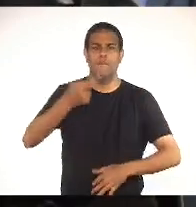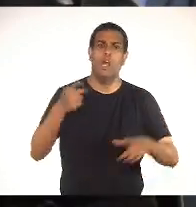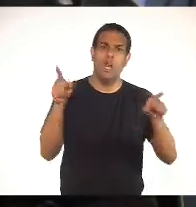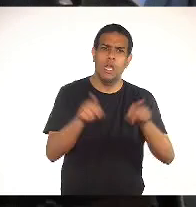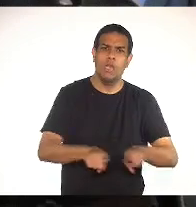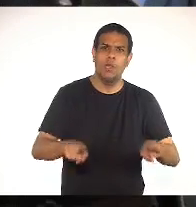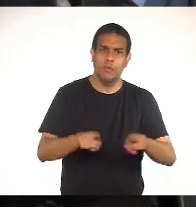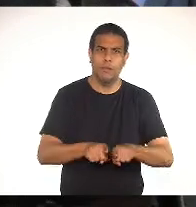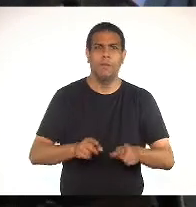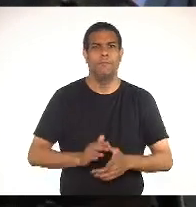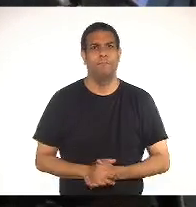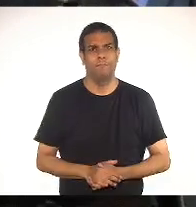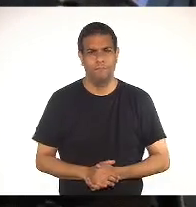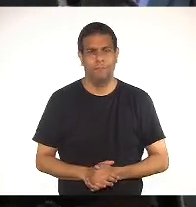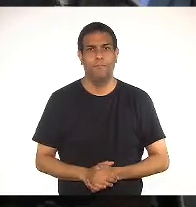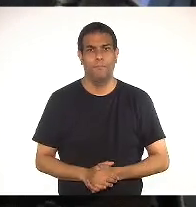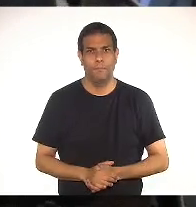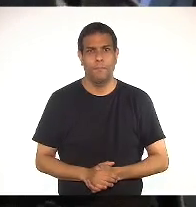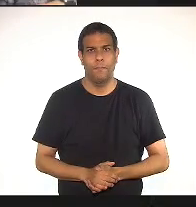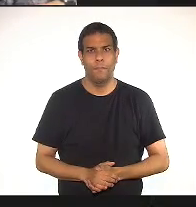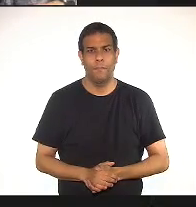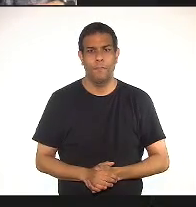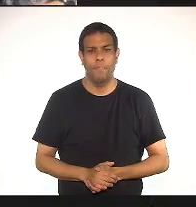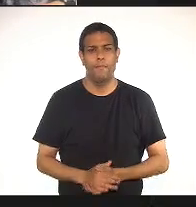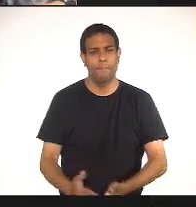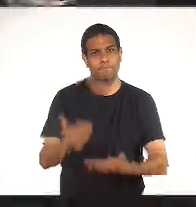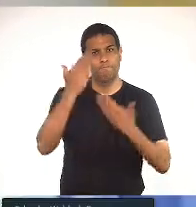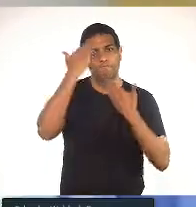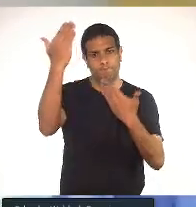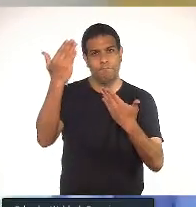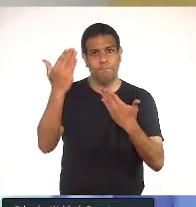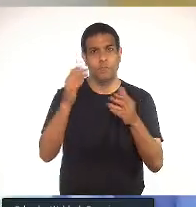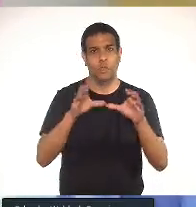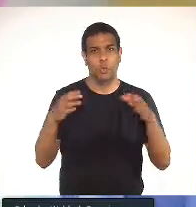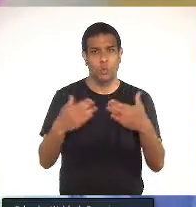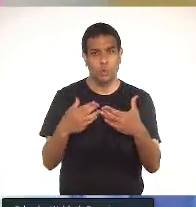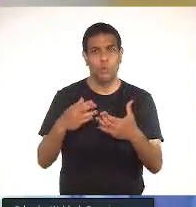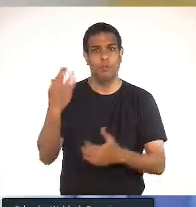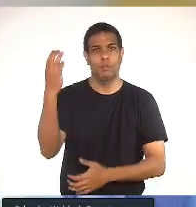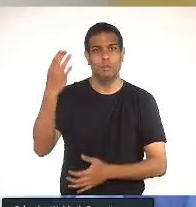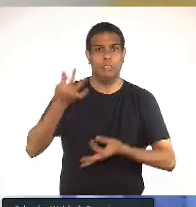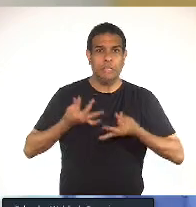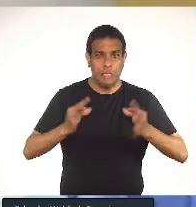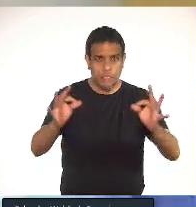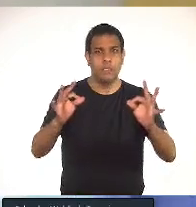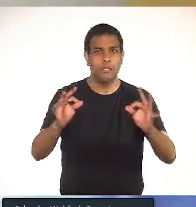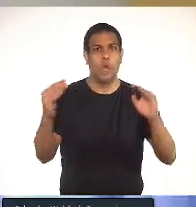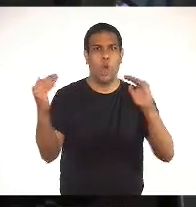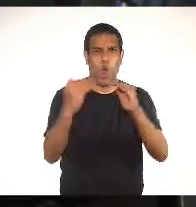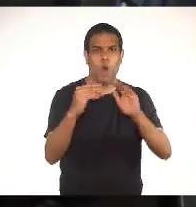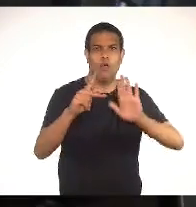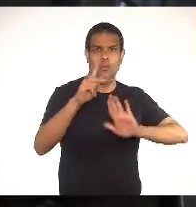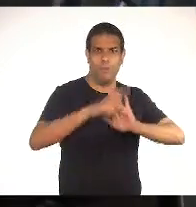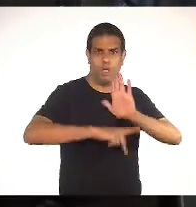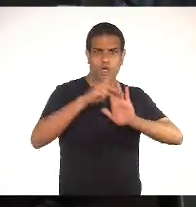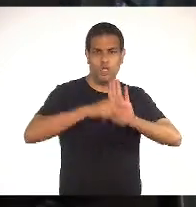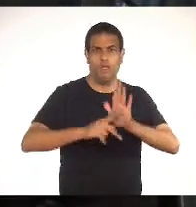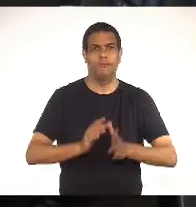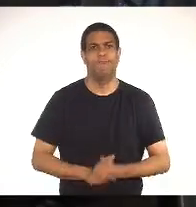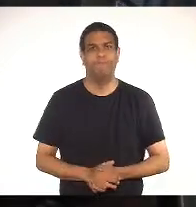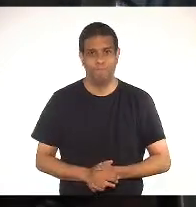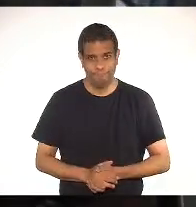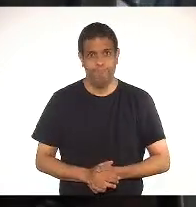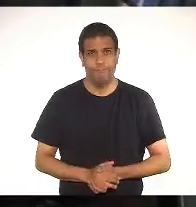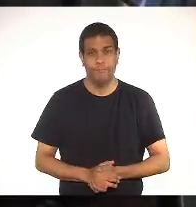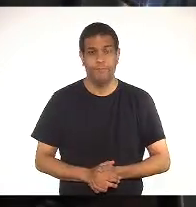Excelência e já o convida para emitir parecer. Agradeço, presidente, o parecer da Comissão de Ciência e Tecnologia favorável ao projeto. Com os